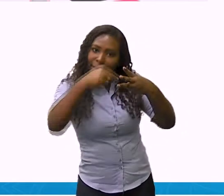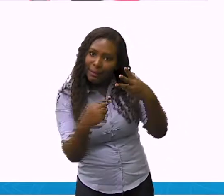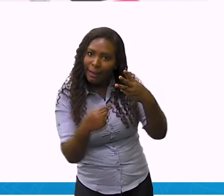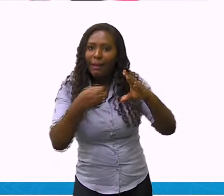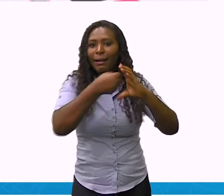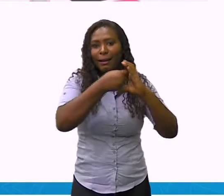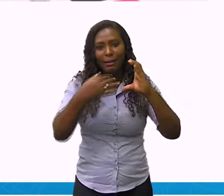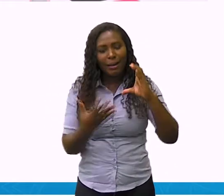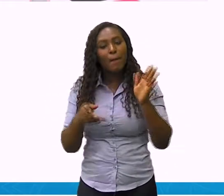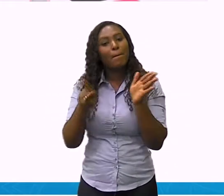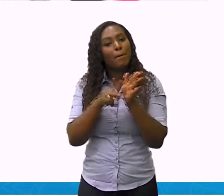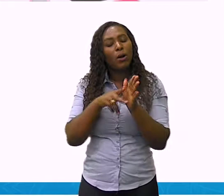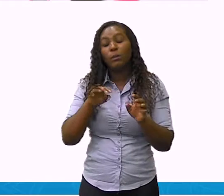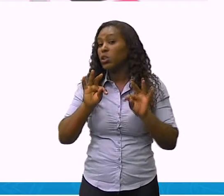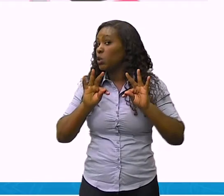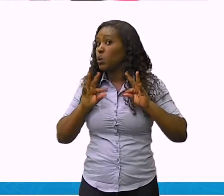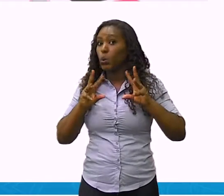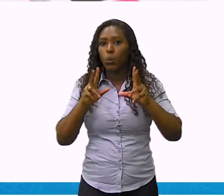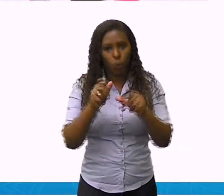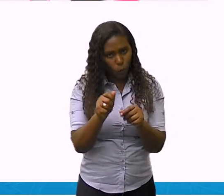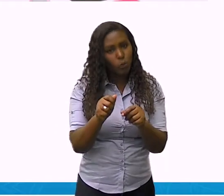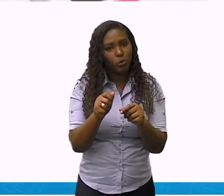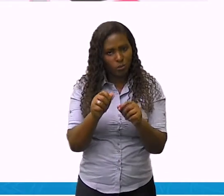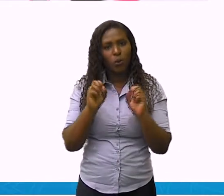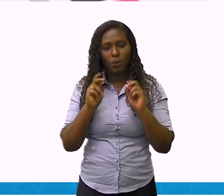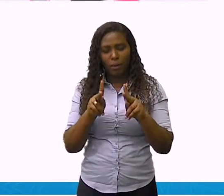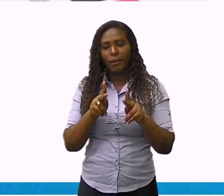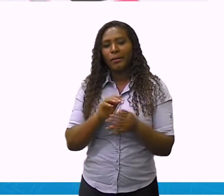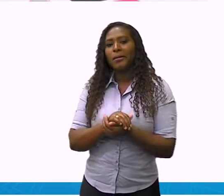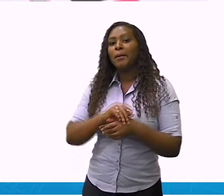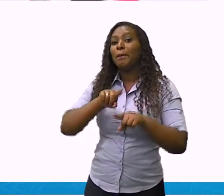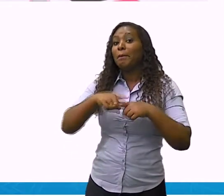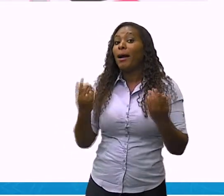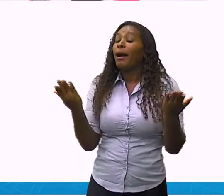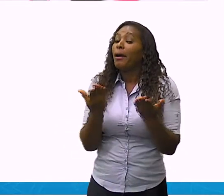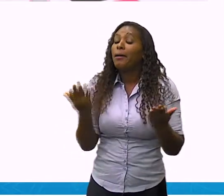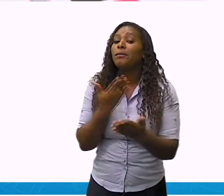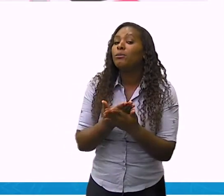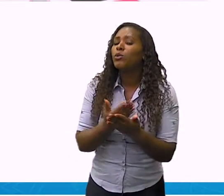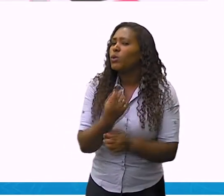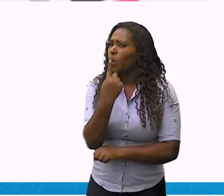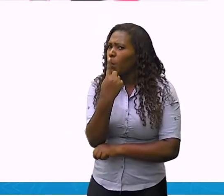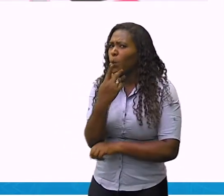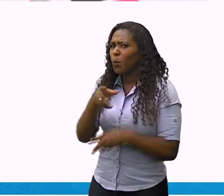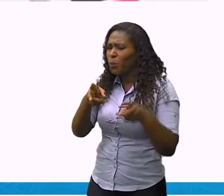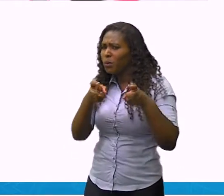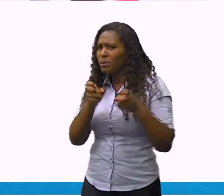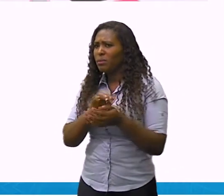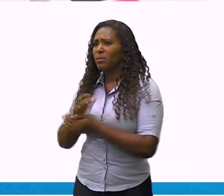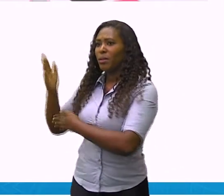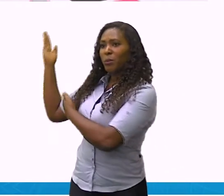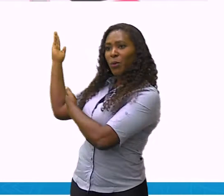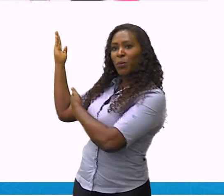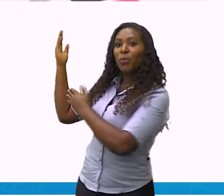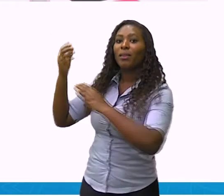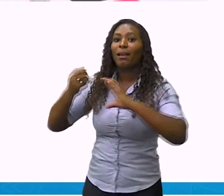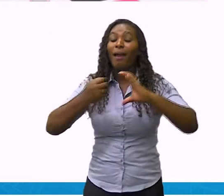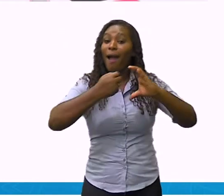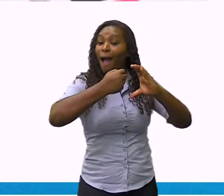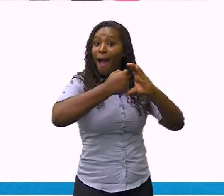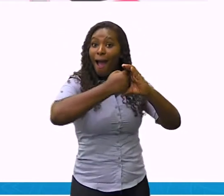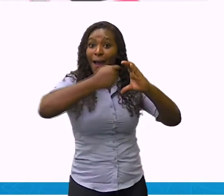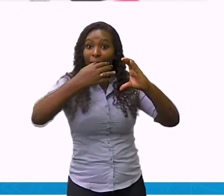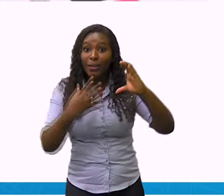ao estudo específico de 1. Vamos ver. Primeiro, nós vamos observar as características